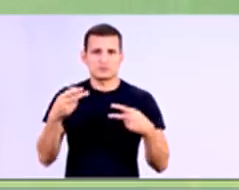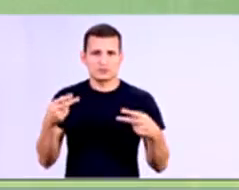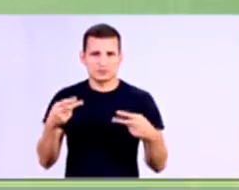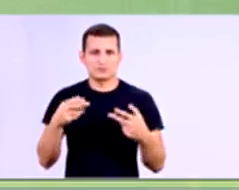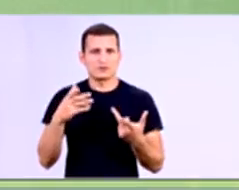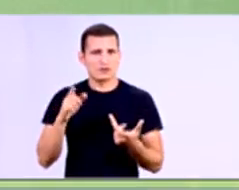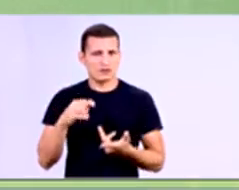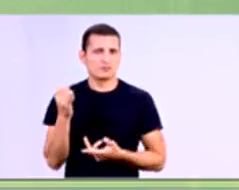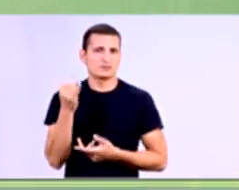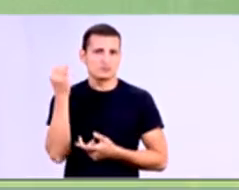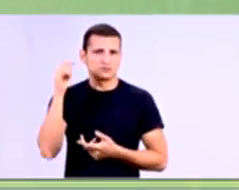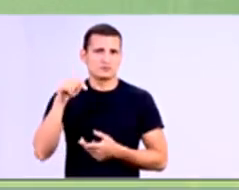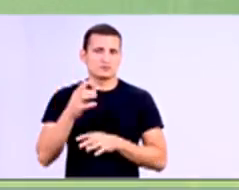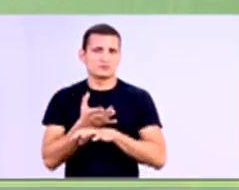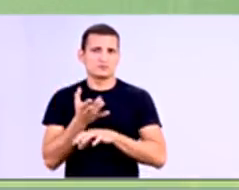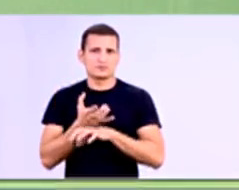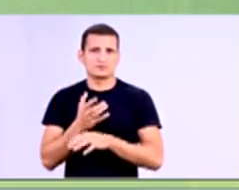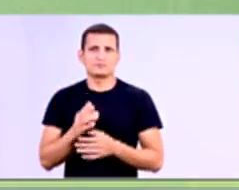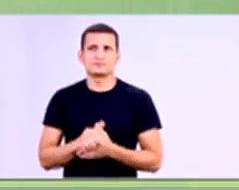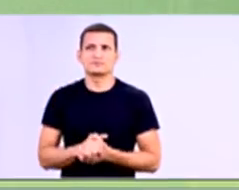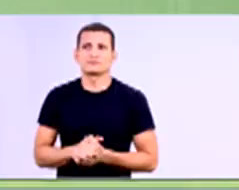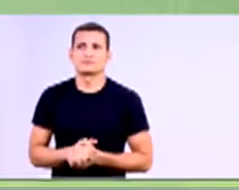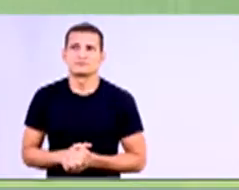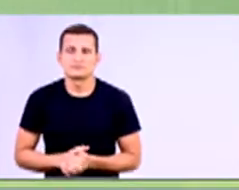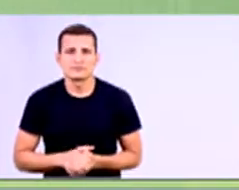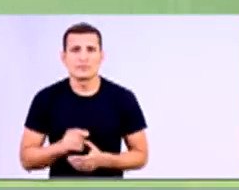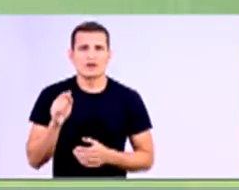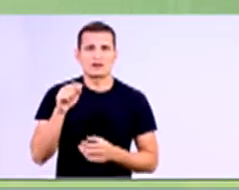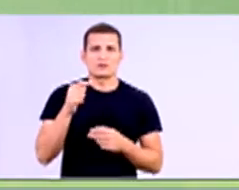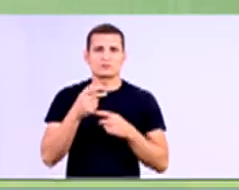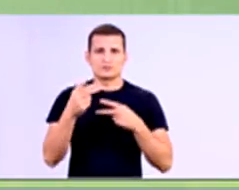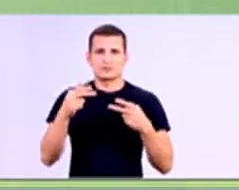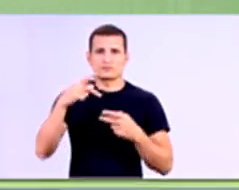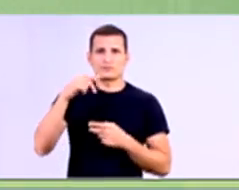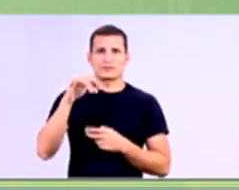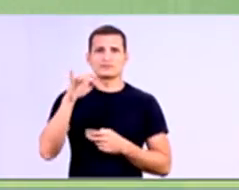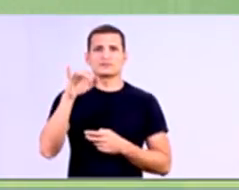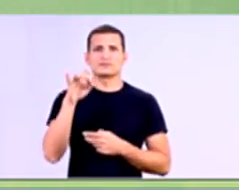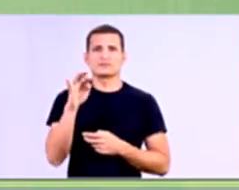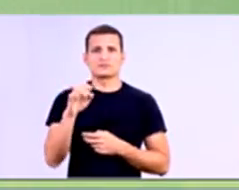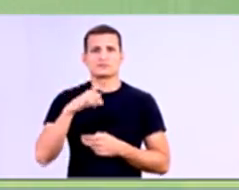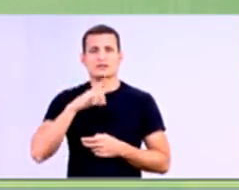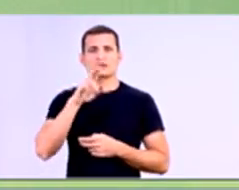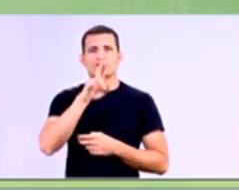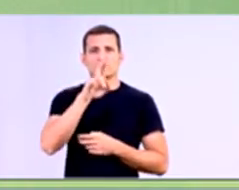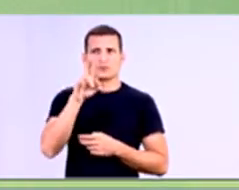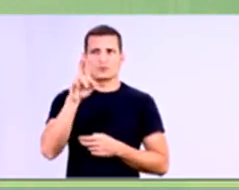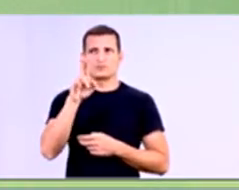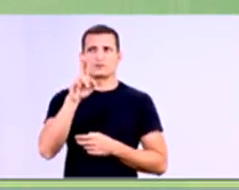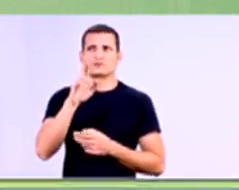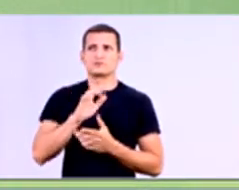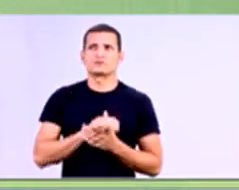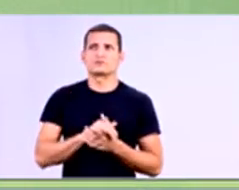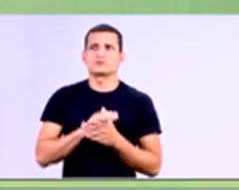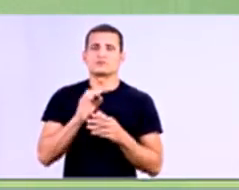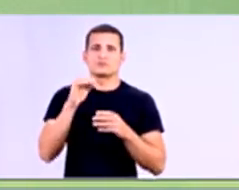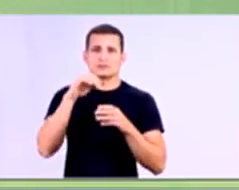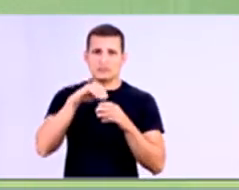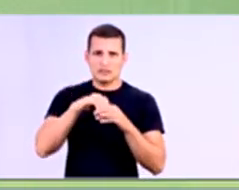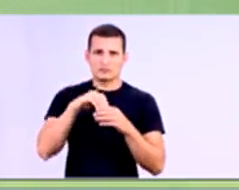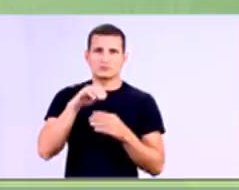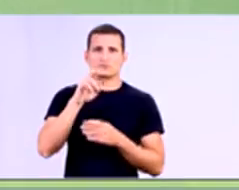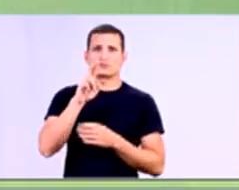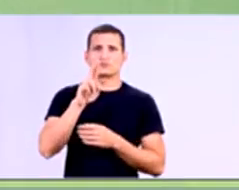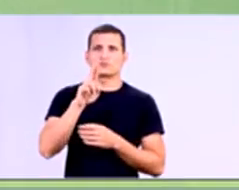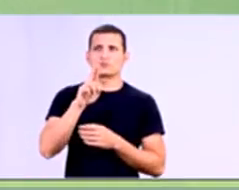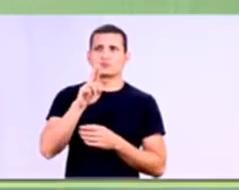falei, é fundamental para essa disciplina. Então, aqui no meu objeto paciente, eu tenho um atributo nome, e dentro da minha notação